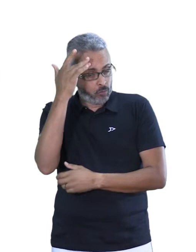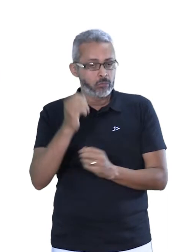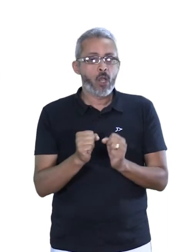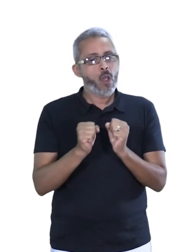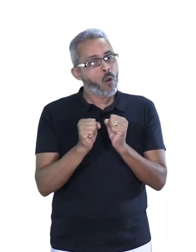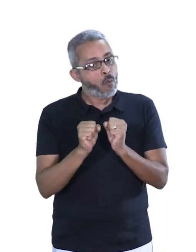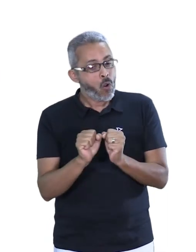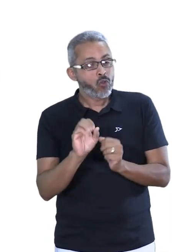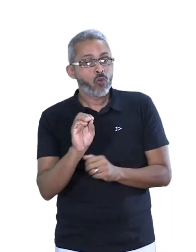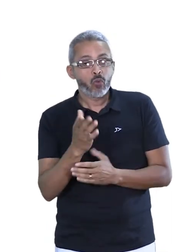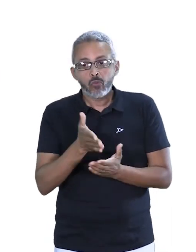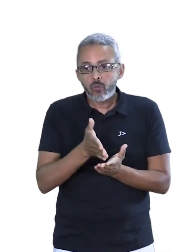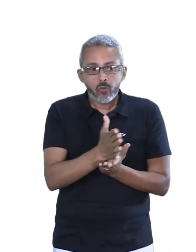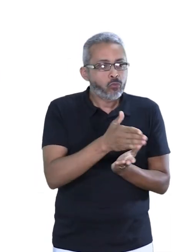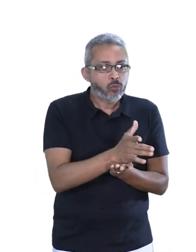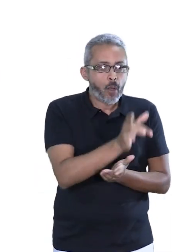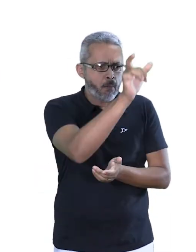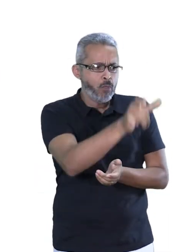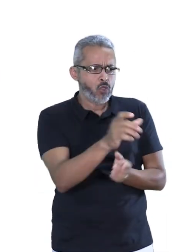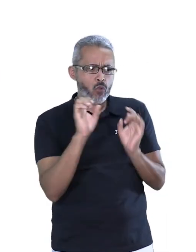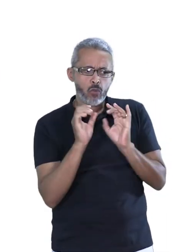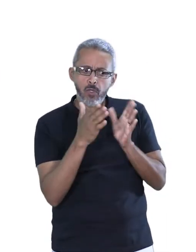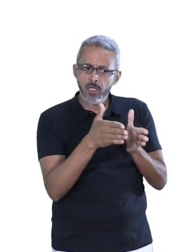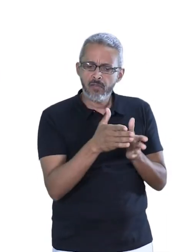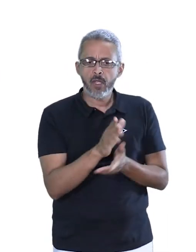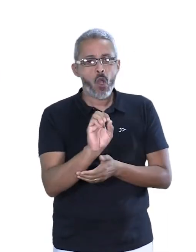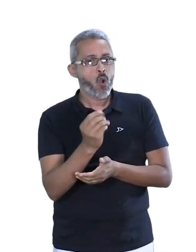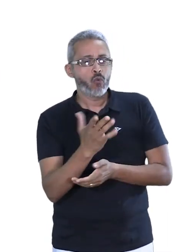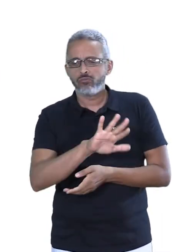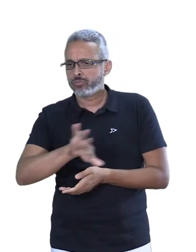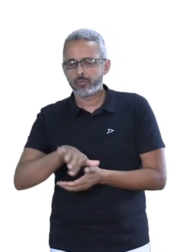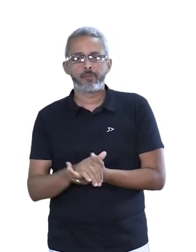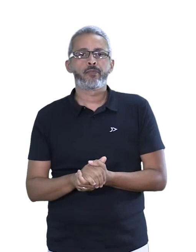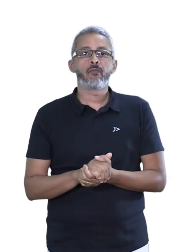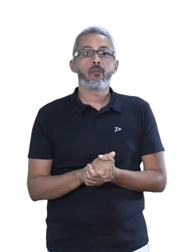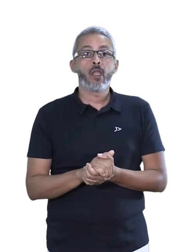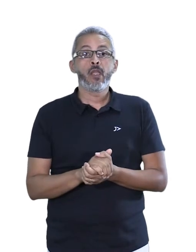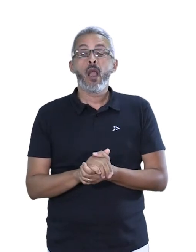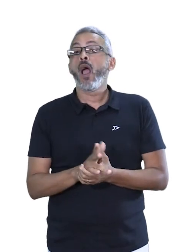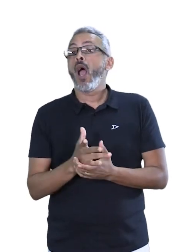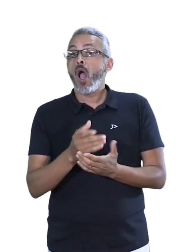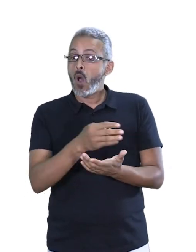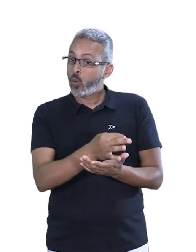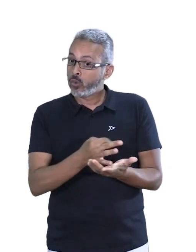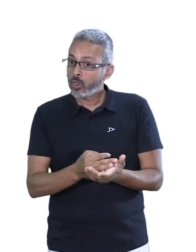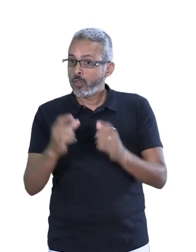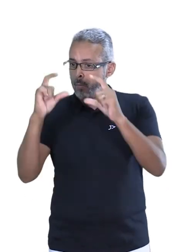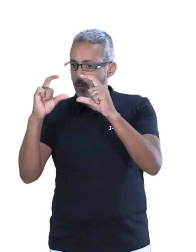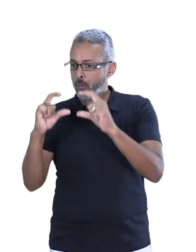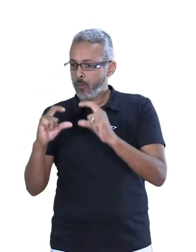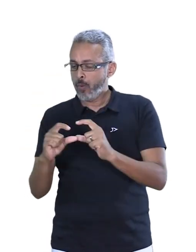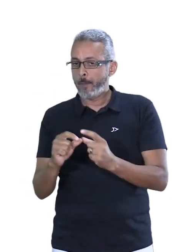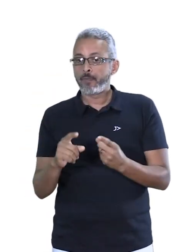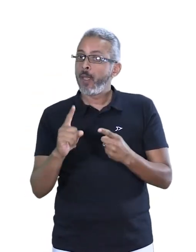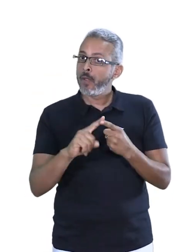Pode ou não ser dirigido a alguém. O texto diário é formado pelas seguintes partes: